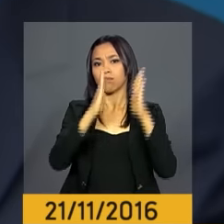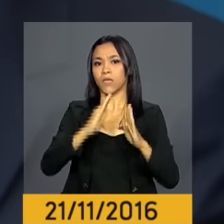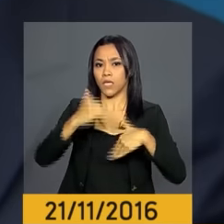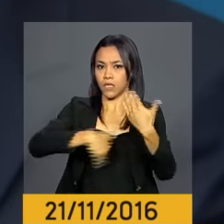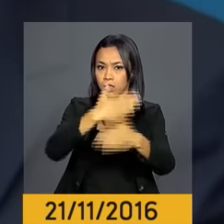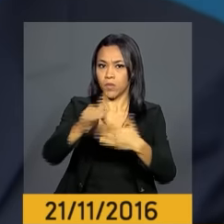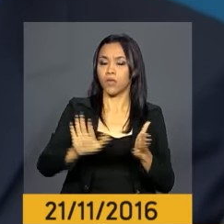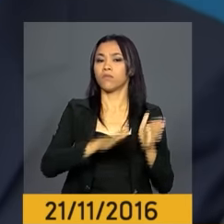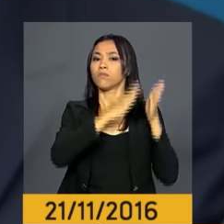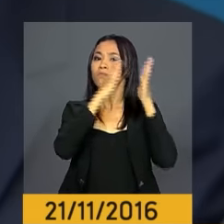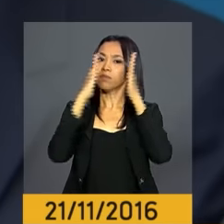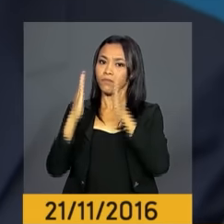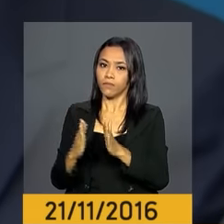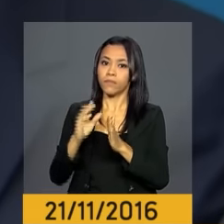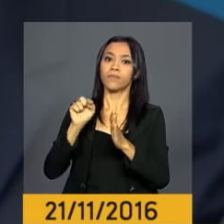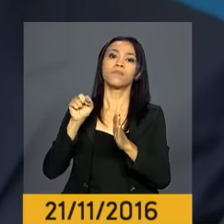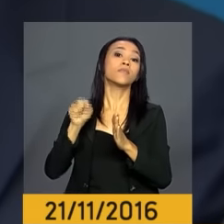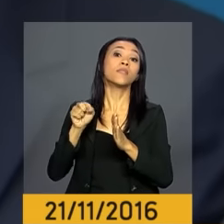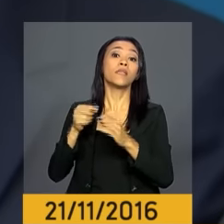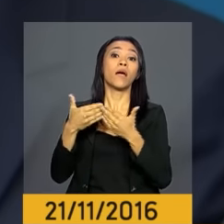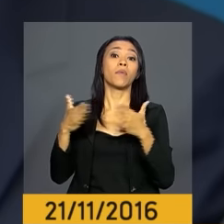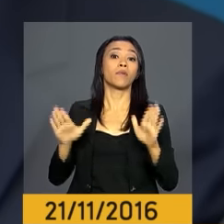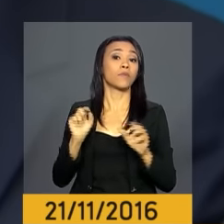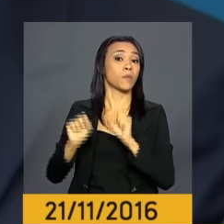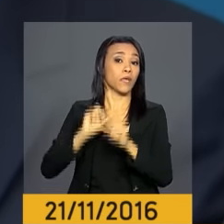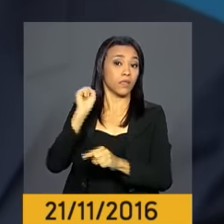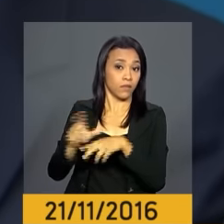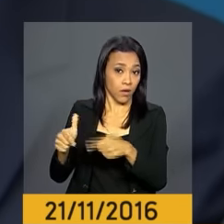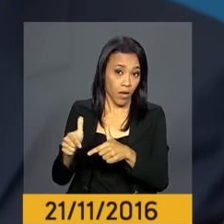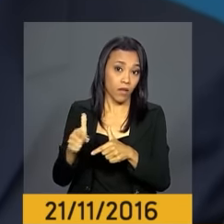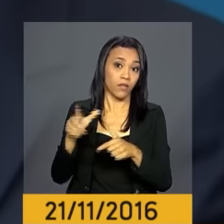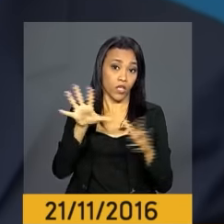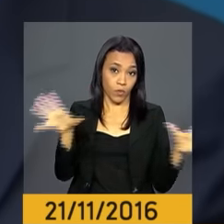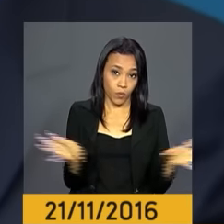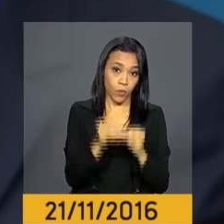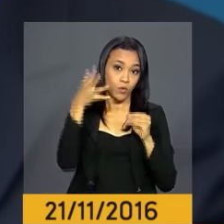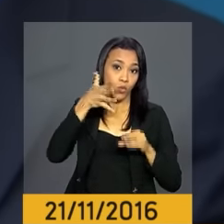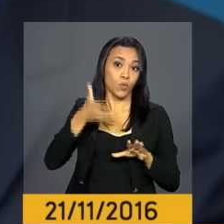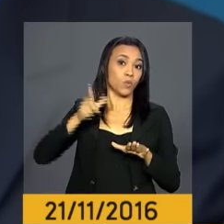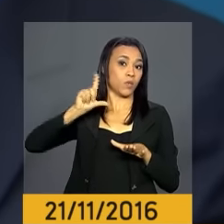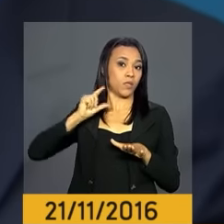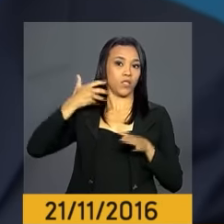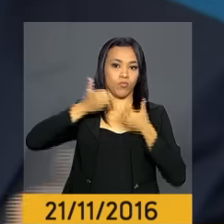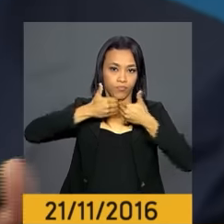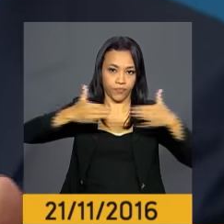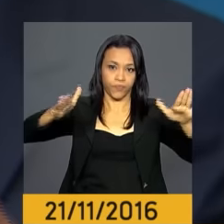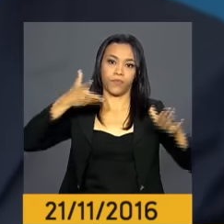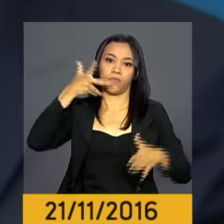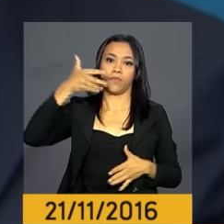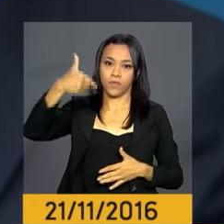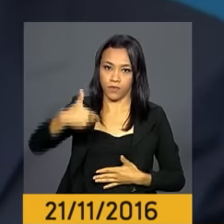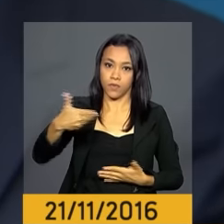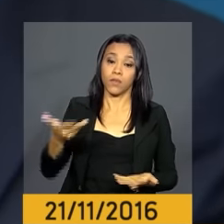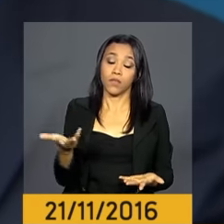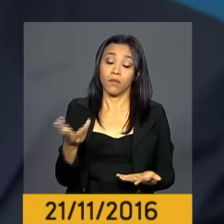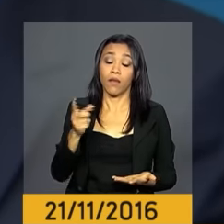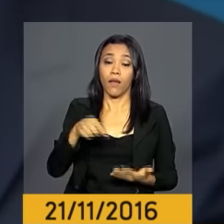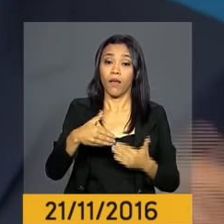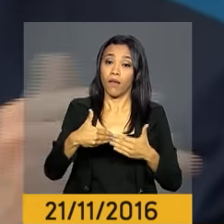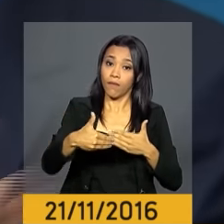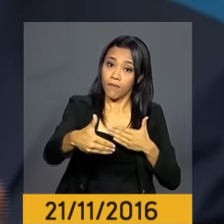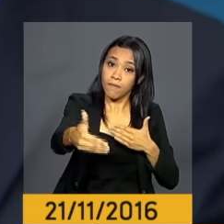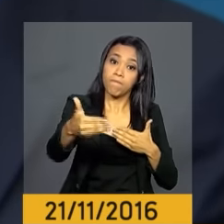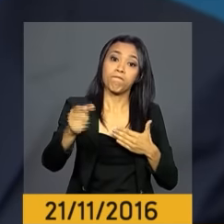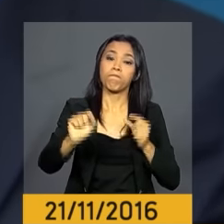com a consequente abertura de empregos. Isto vai depender muito do que nós viermos a fazer aqui, do